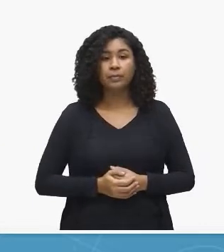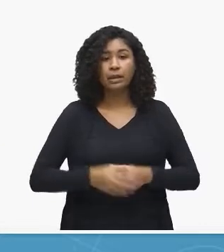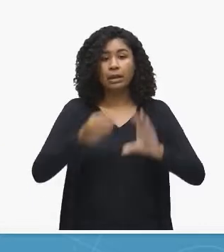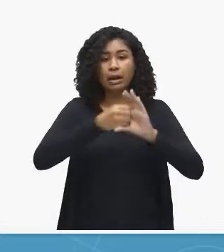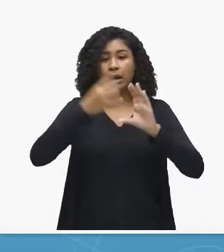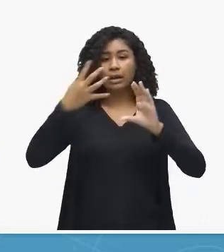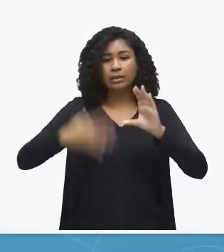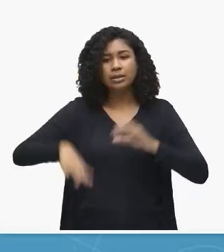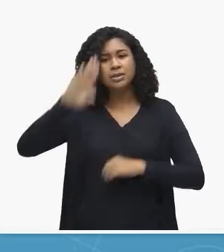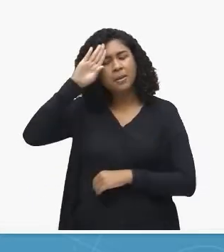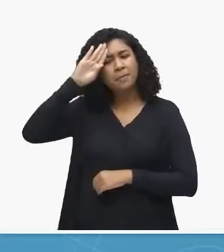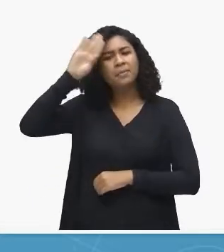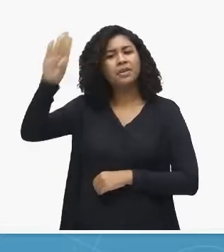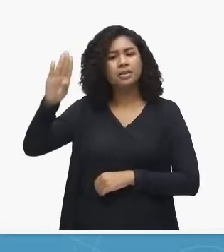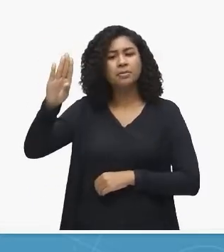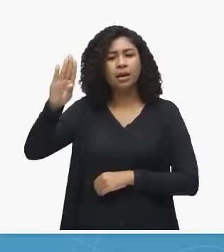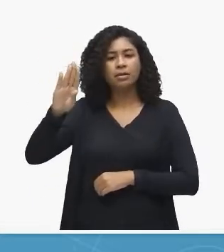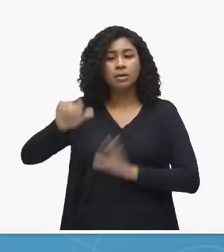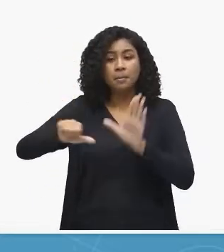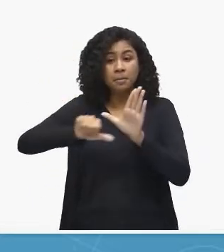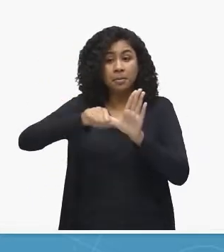Mundial: disputas